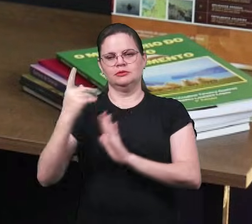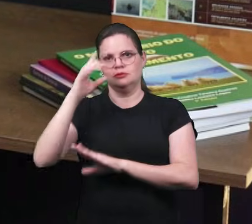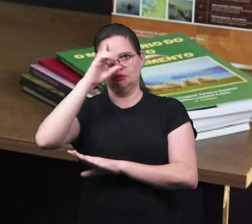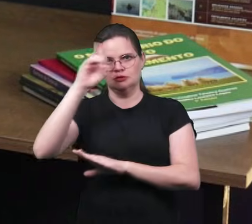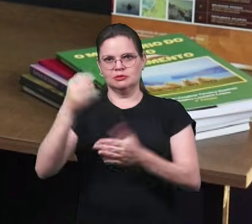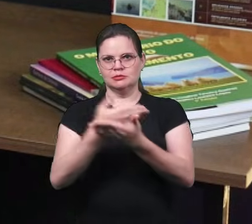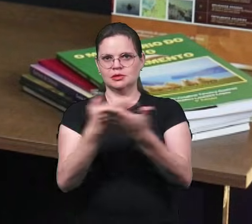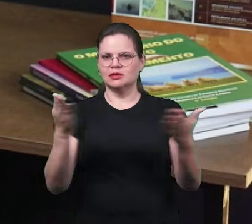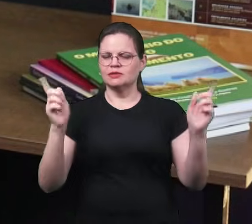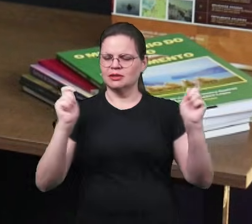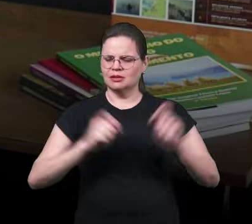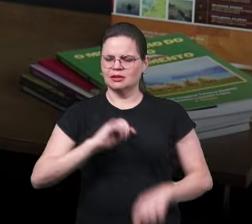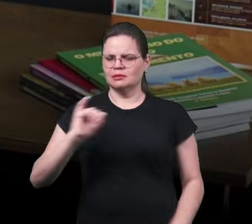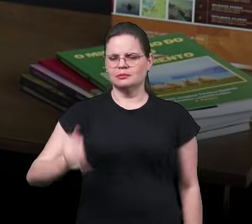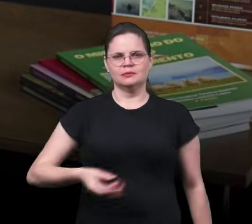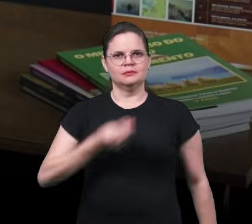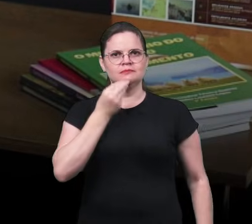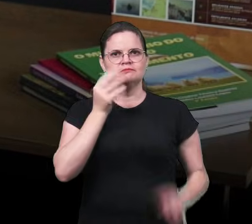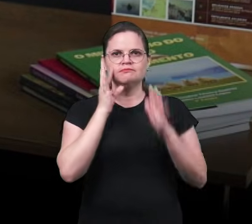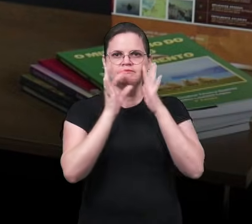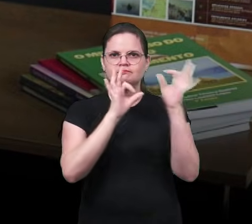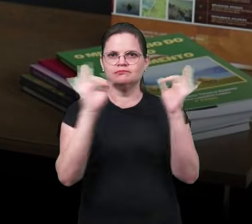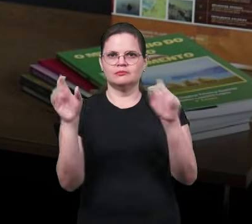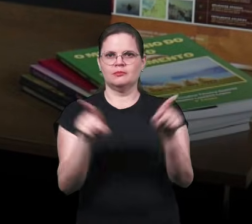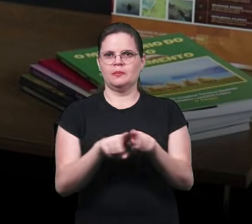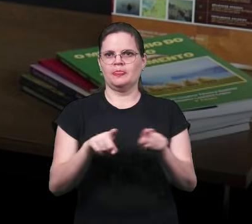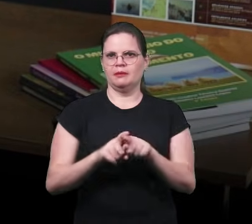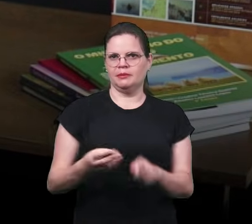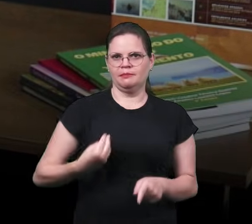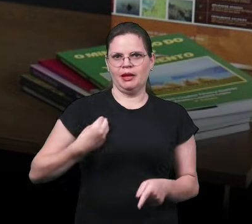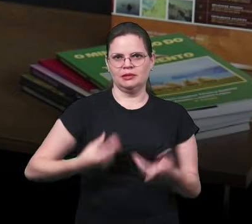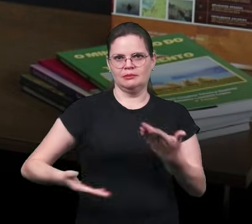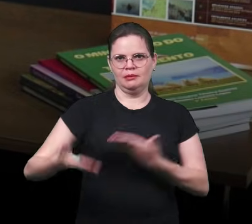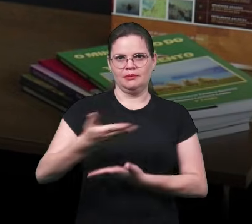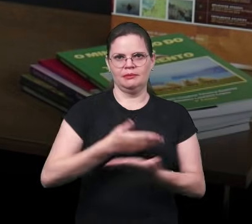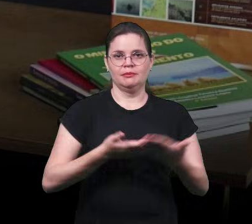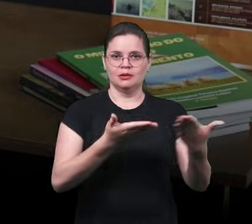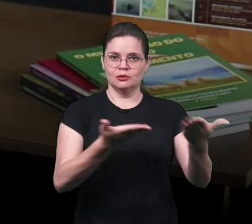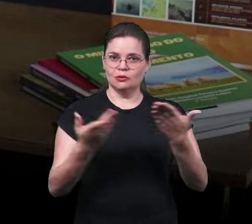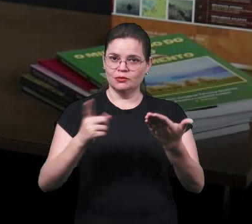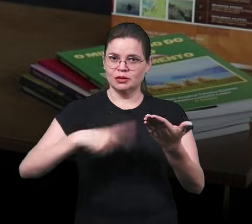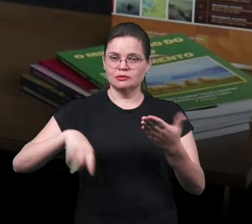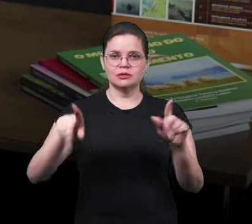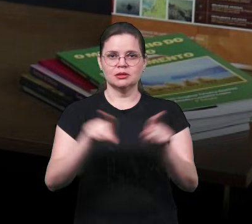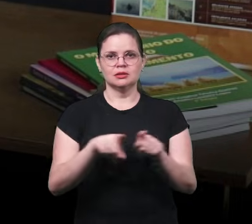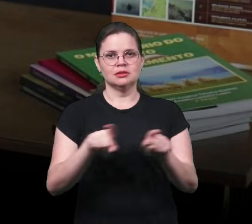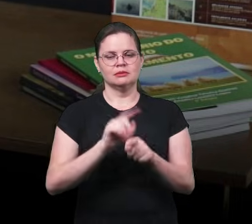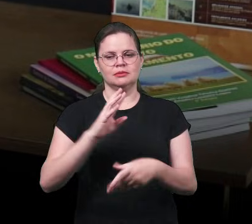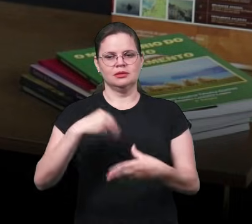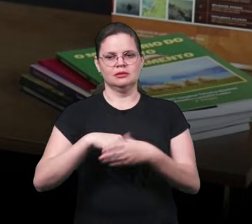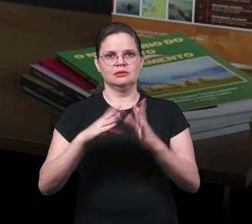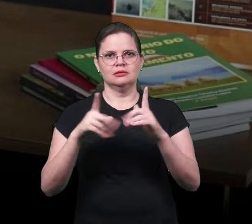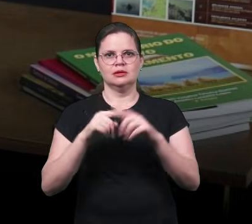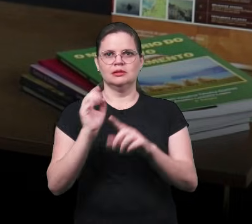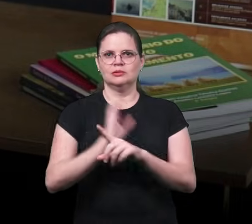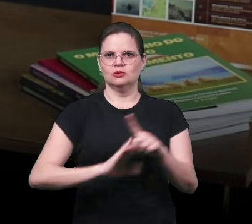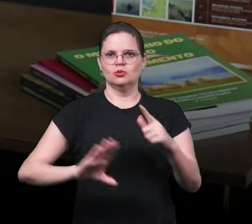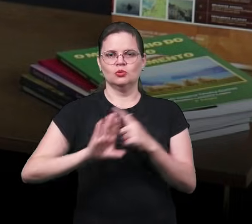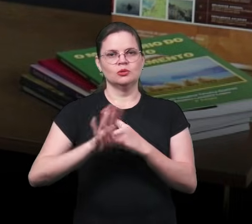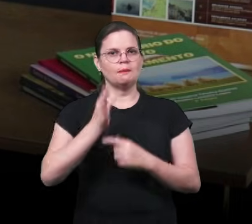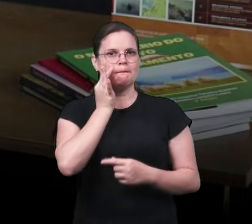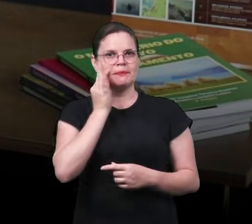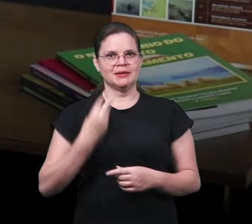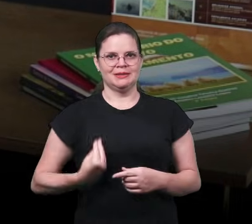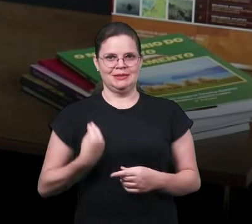e você pode participar, e também nós fazemos esse convite para que você esteja também nas nossas igrejas, dos cultos presenciais